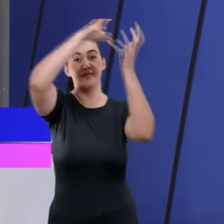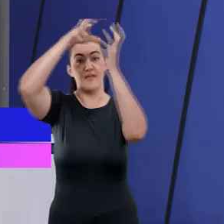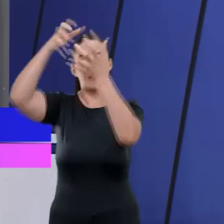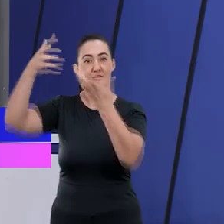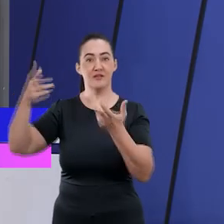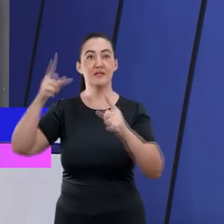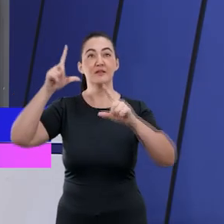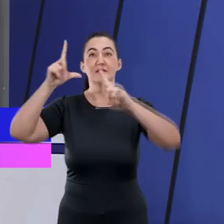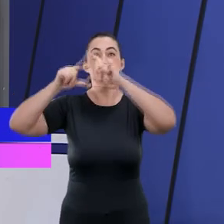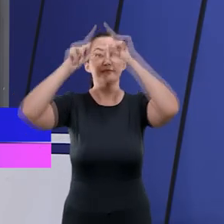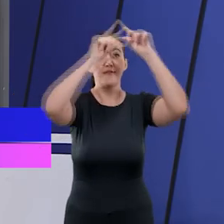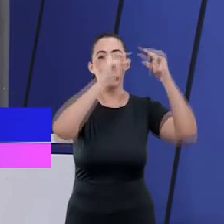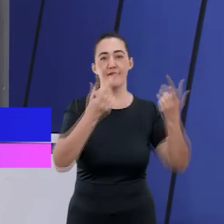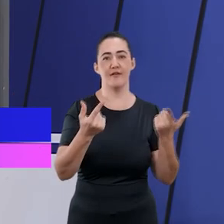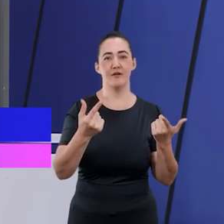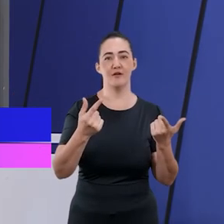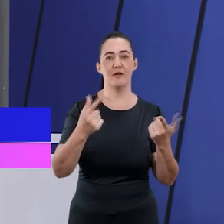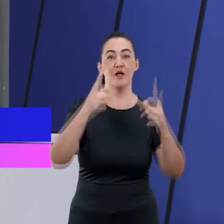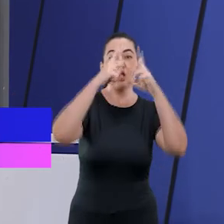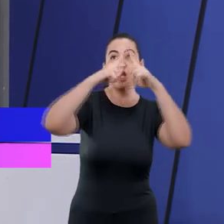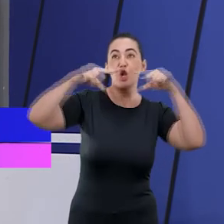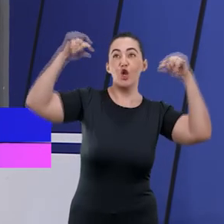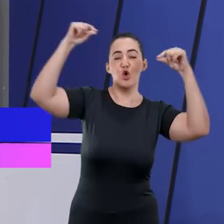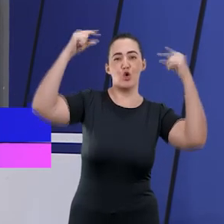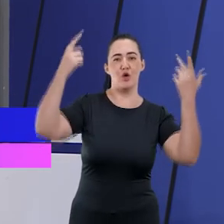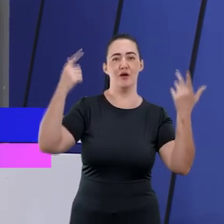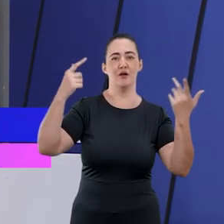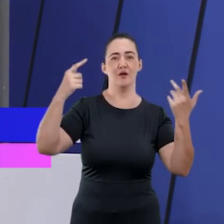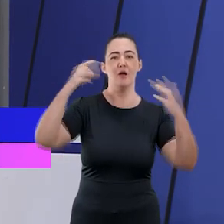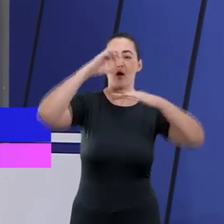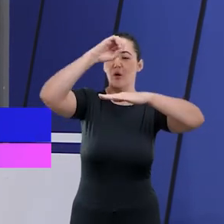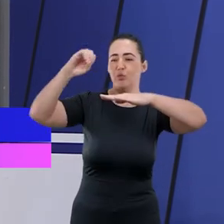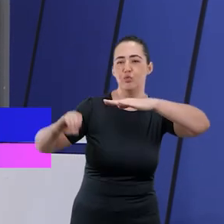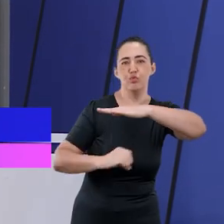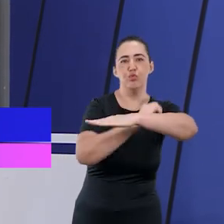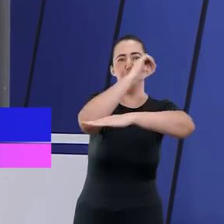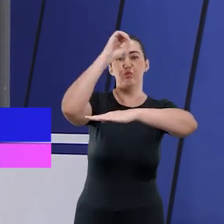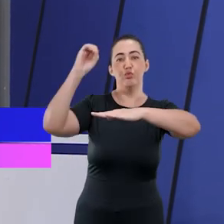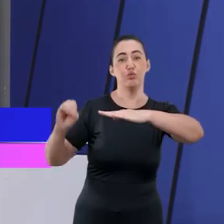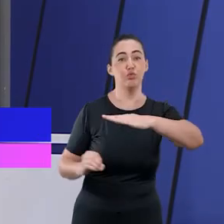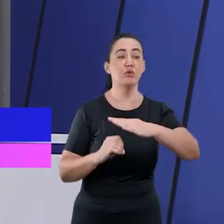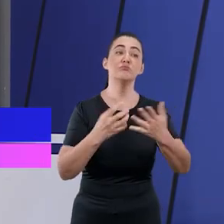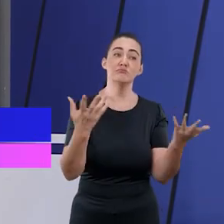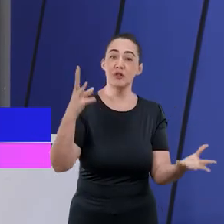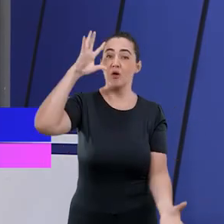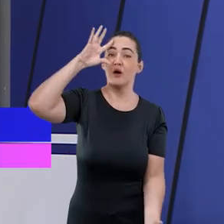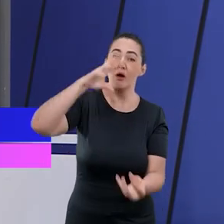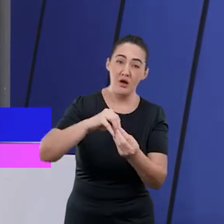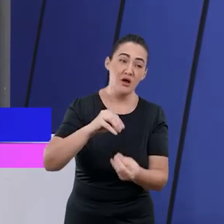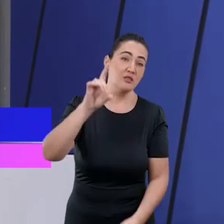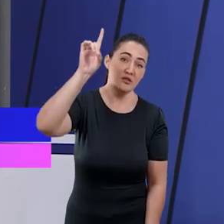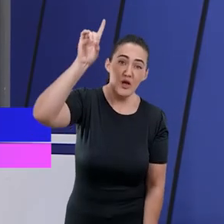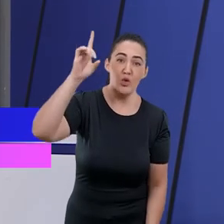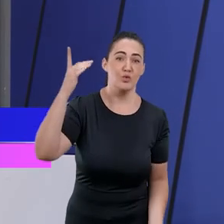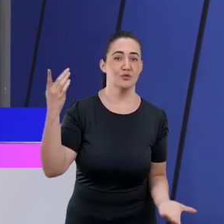a lua, os dias como eles passam. Daria para tudo isso aqui ter surgido do